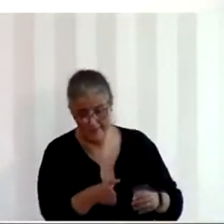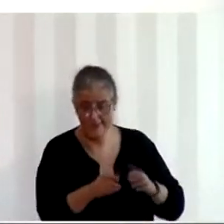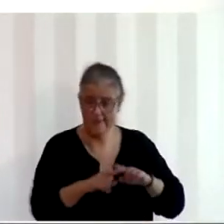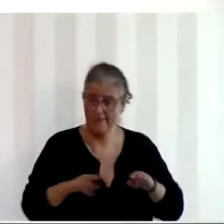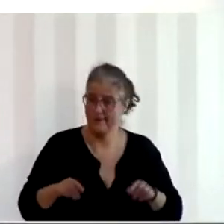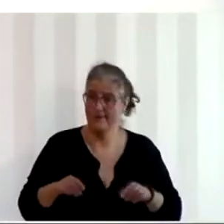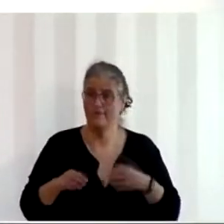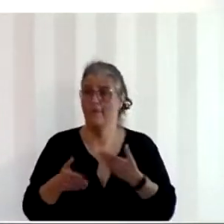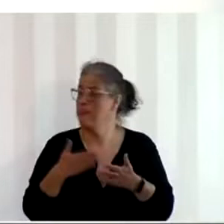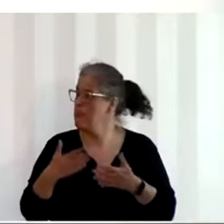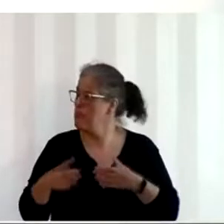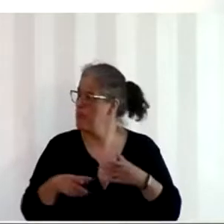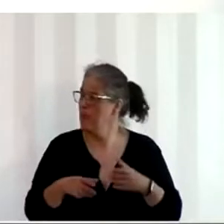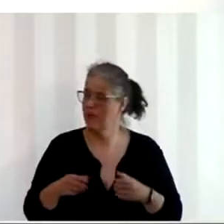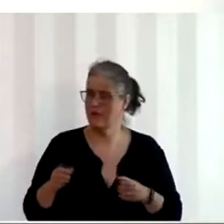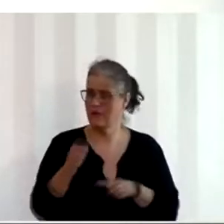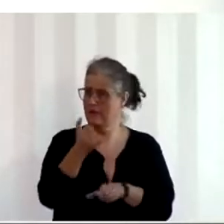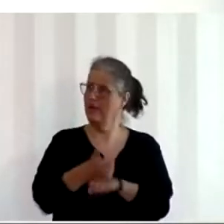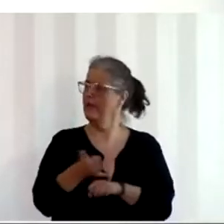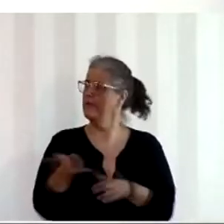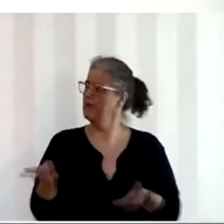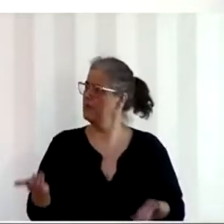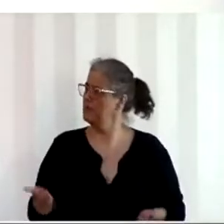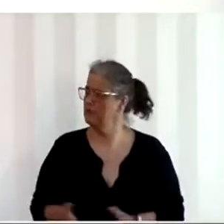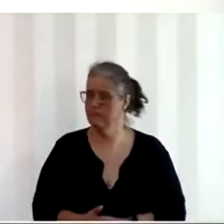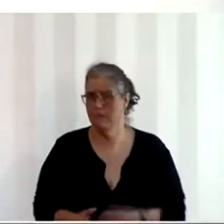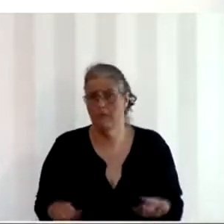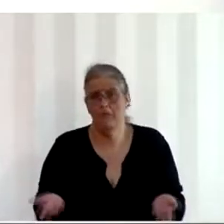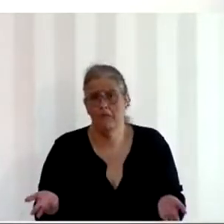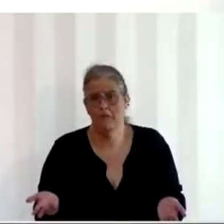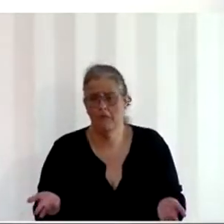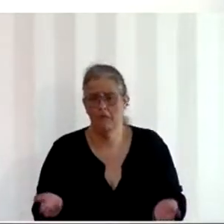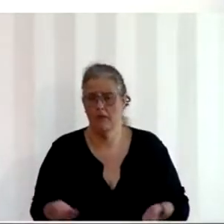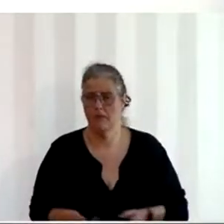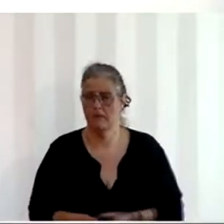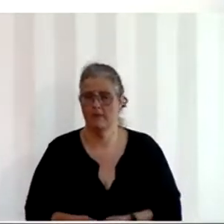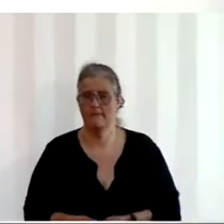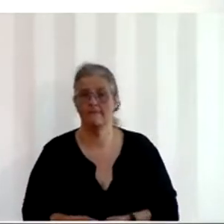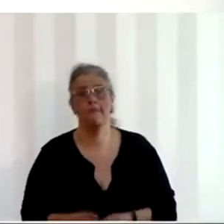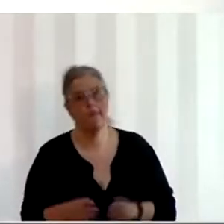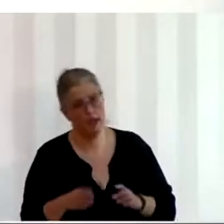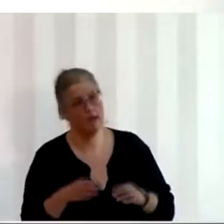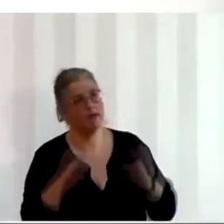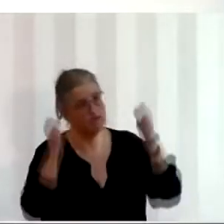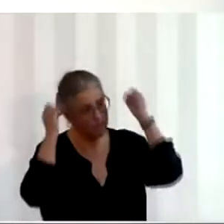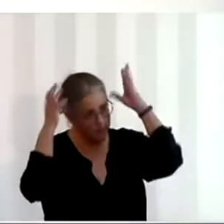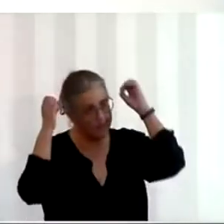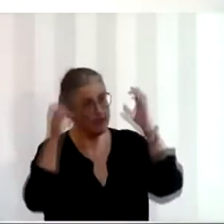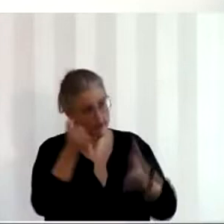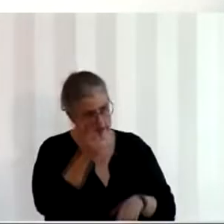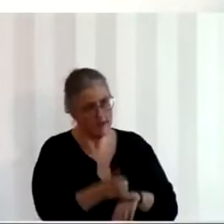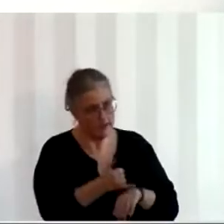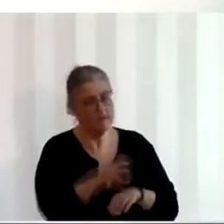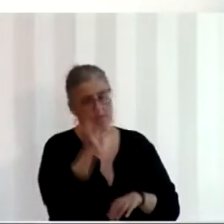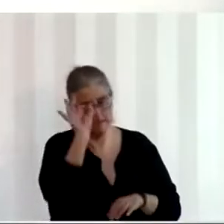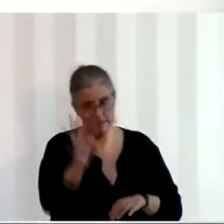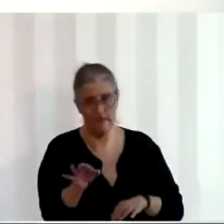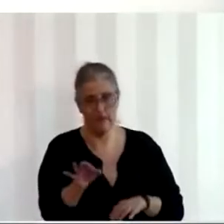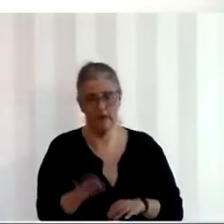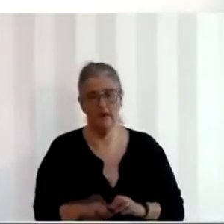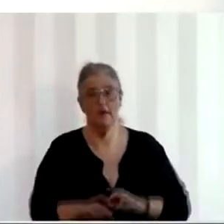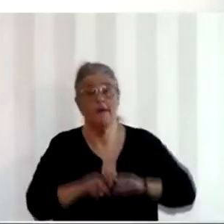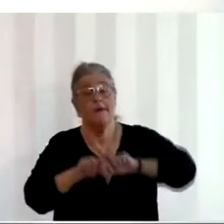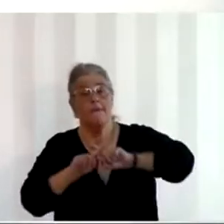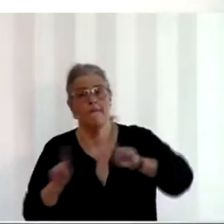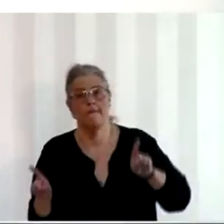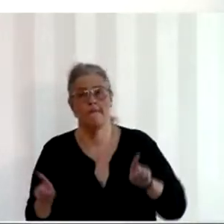importante, Moisés tem o seu papel, Moisés é o líder que foi forjado por Deus. Deus trabalha em Moisés por 80 anos